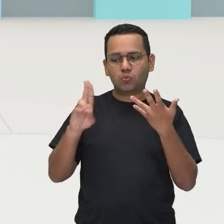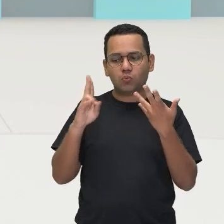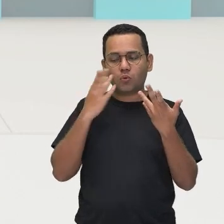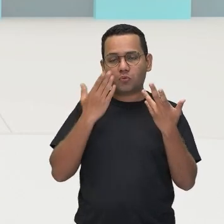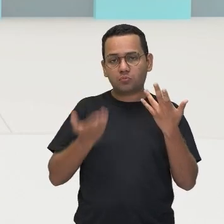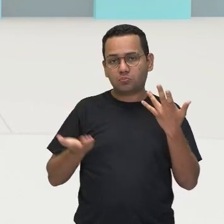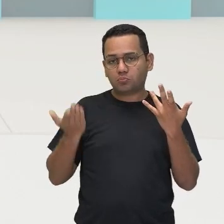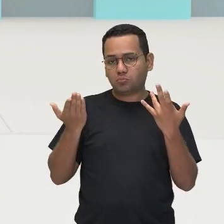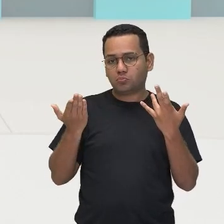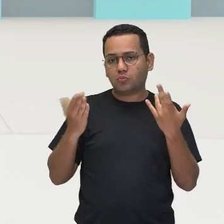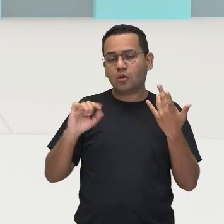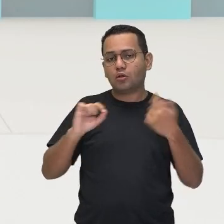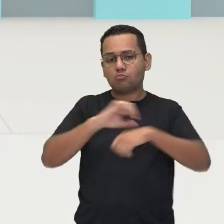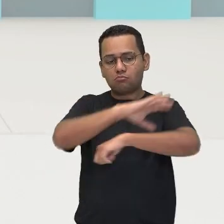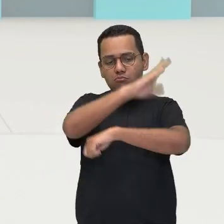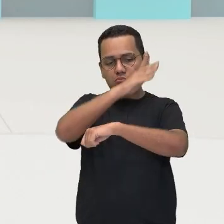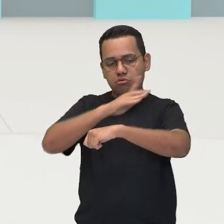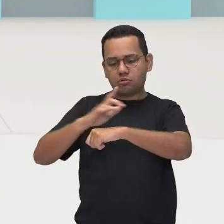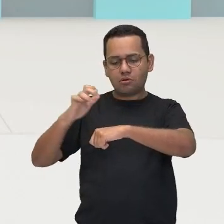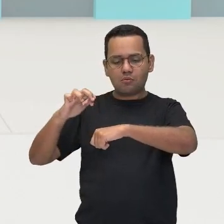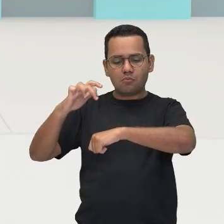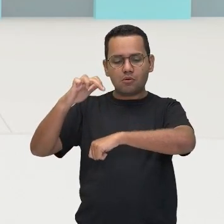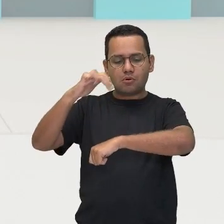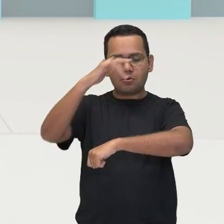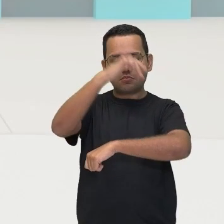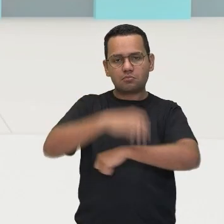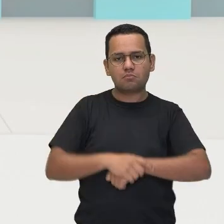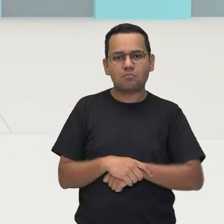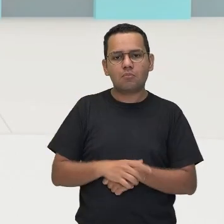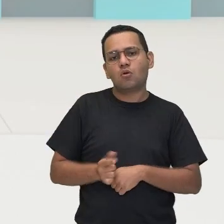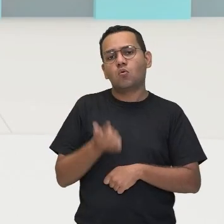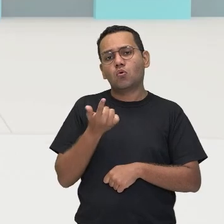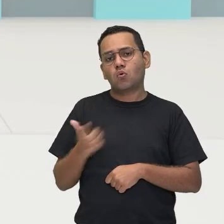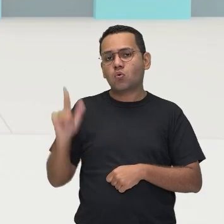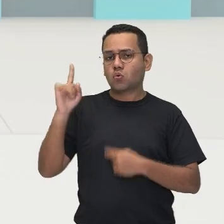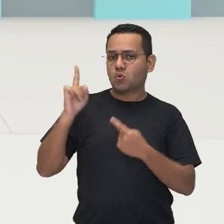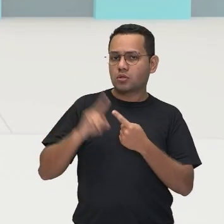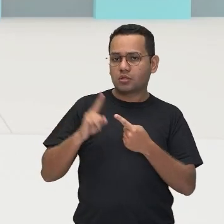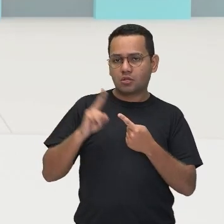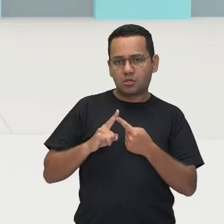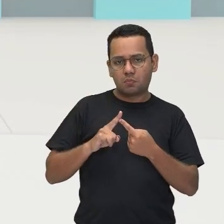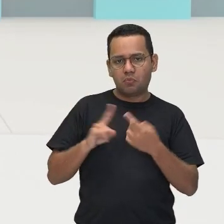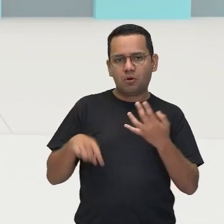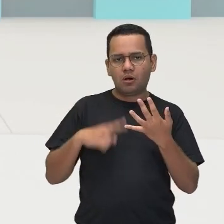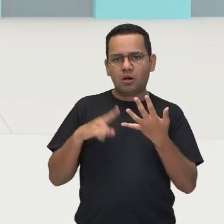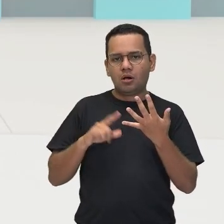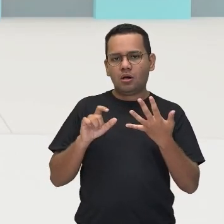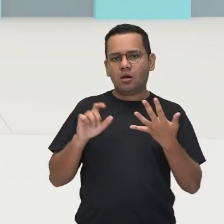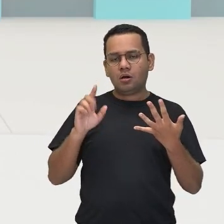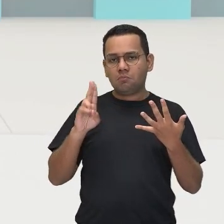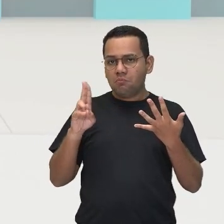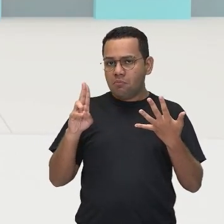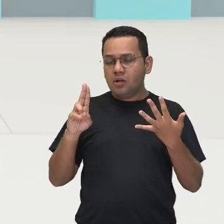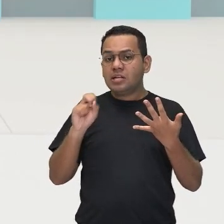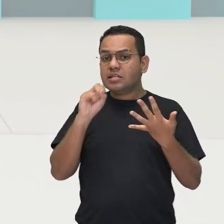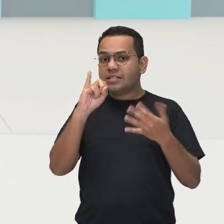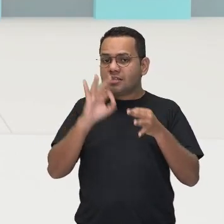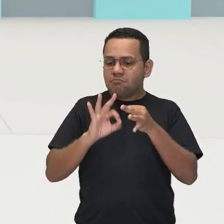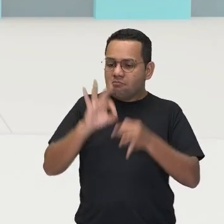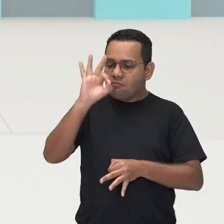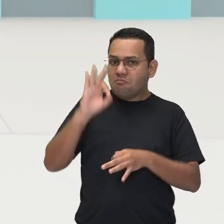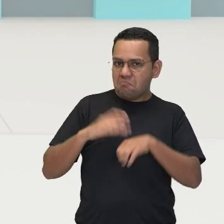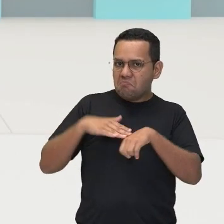né que essa prática de subir montanhas e o alpinismo que passou ali de 2500 M já é